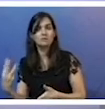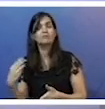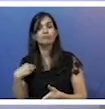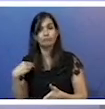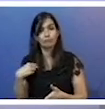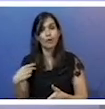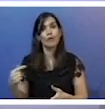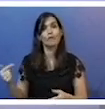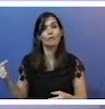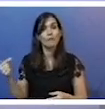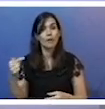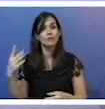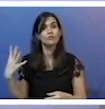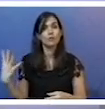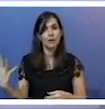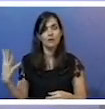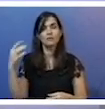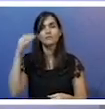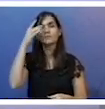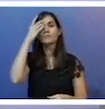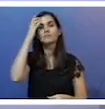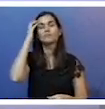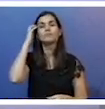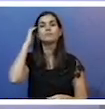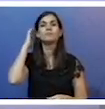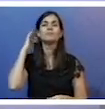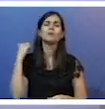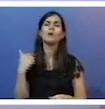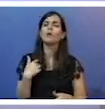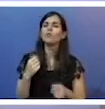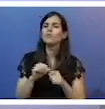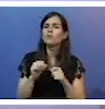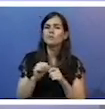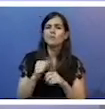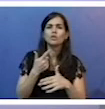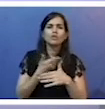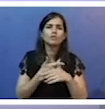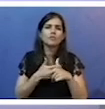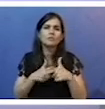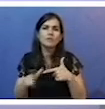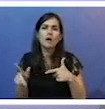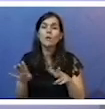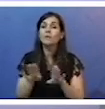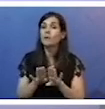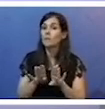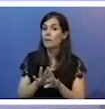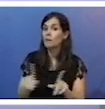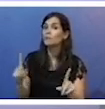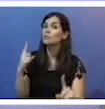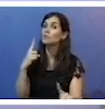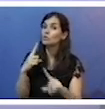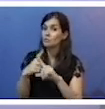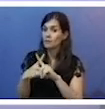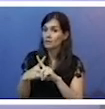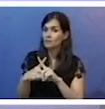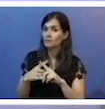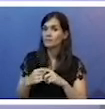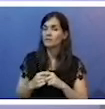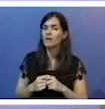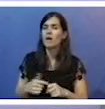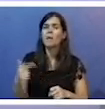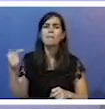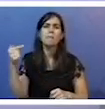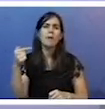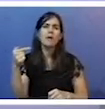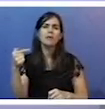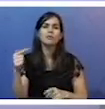dv4 fora regrinha de sinal da conta de divisão e multiplicação divisão e vezes é menos com